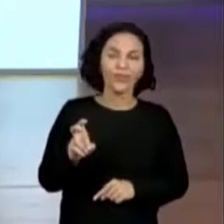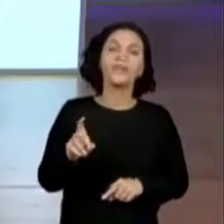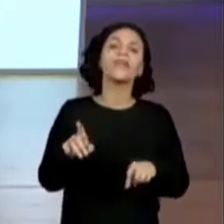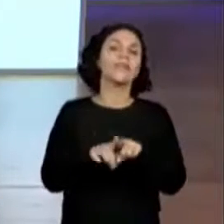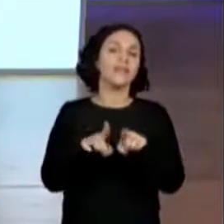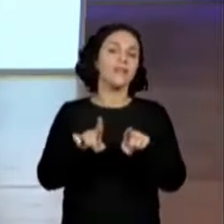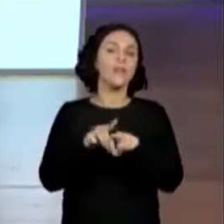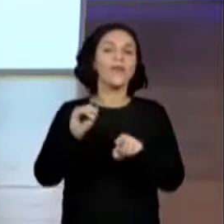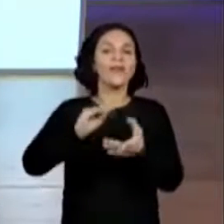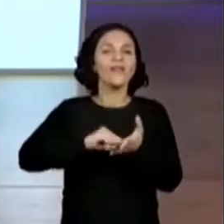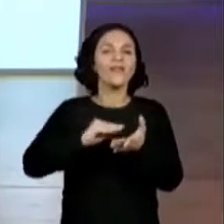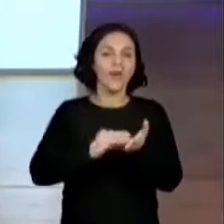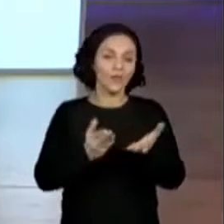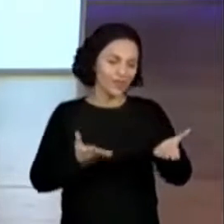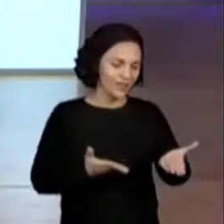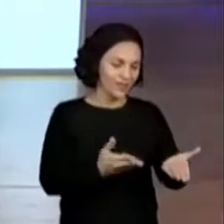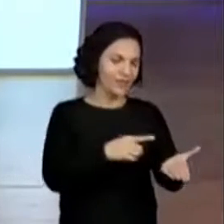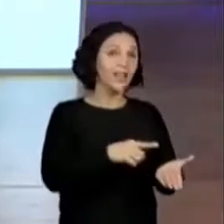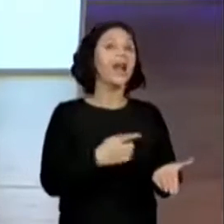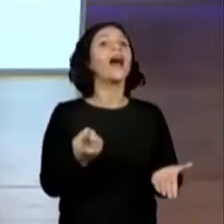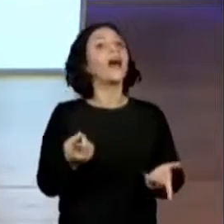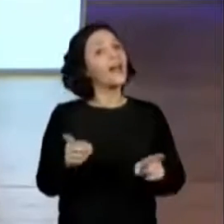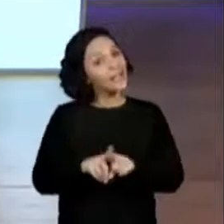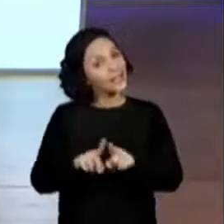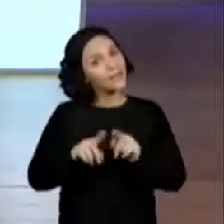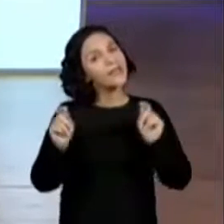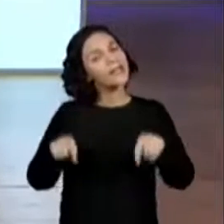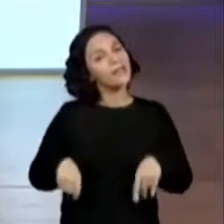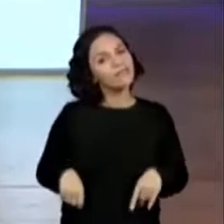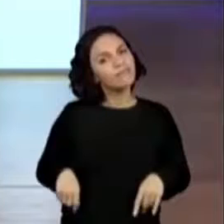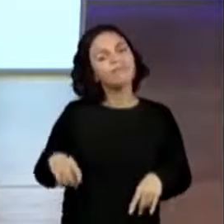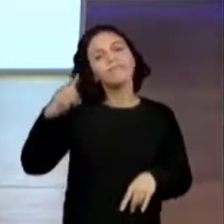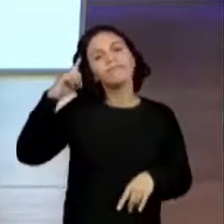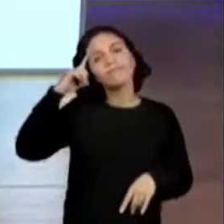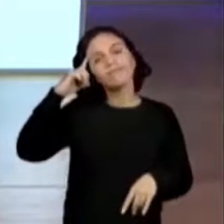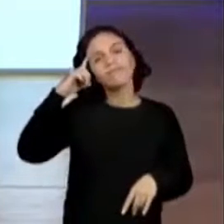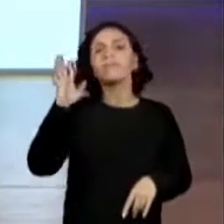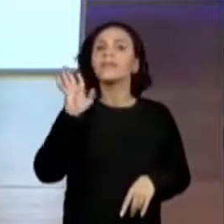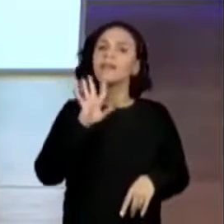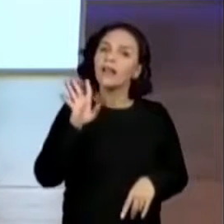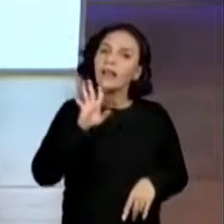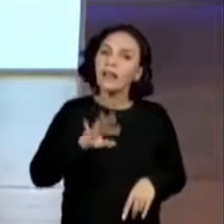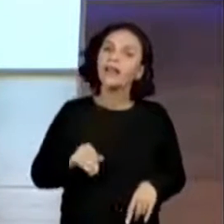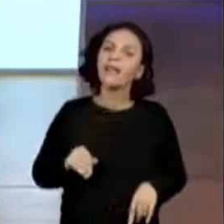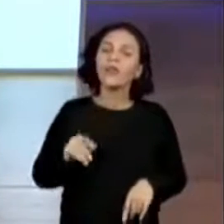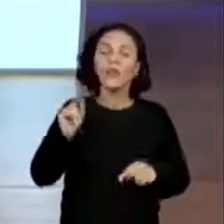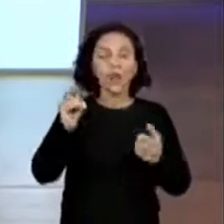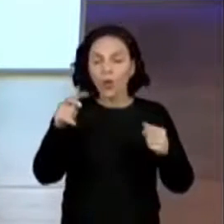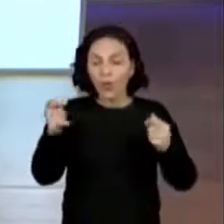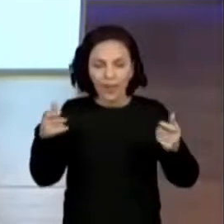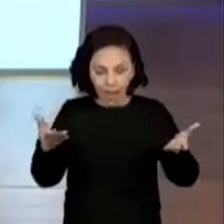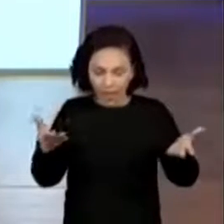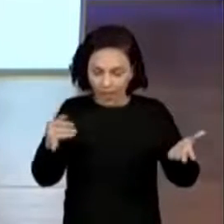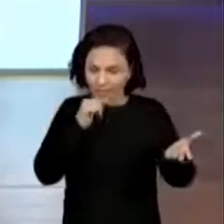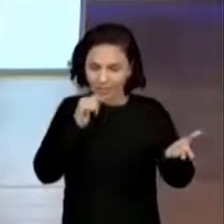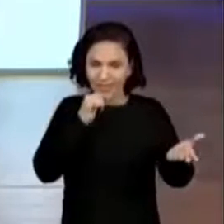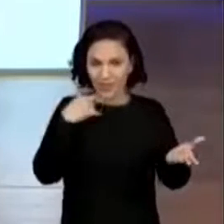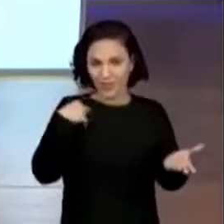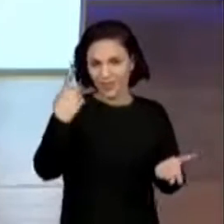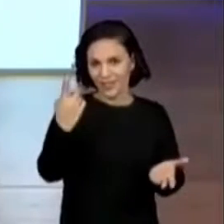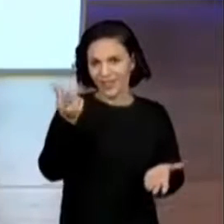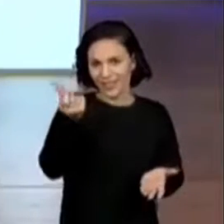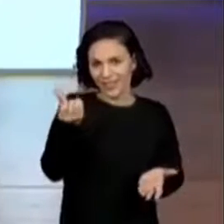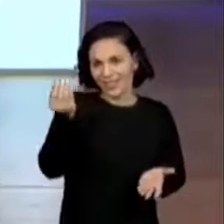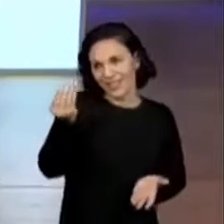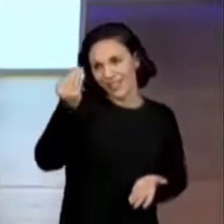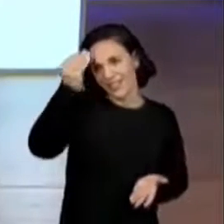da segunda bandeja também. Perfeito, pensou muito bem e ele usou o que ele podia ali, né? Porque a gente brincou